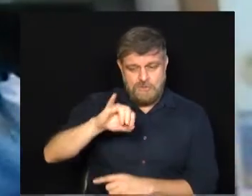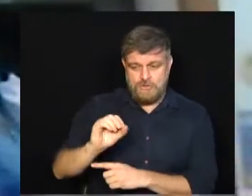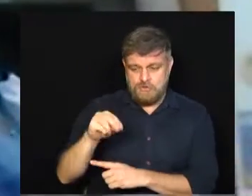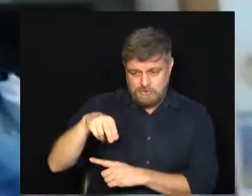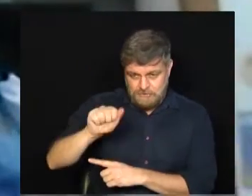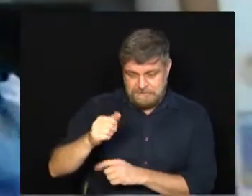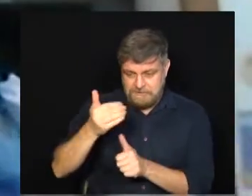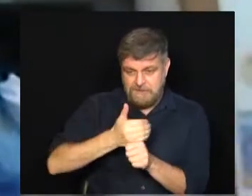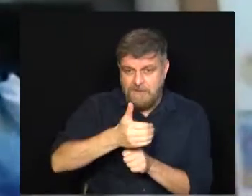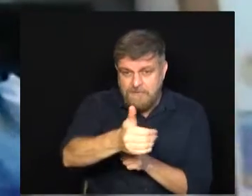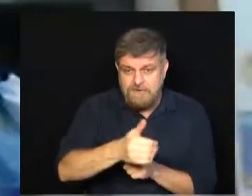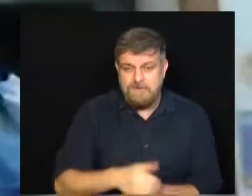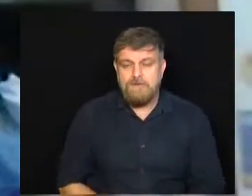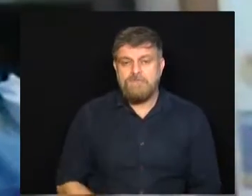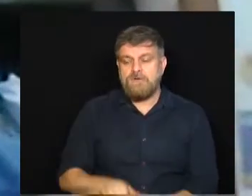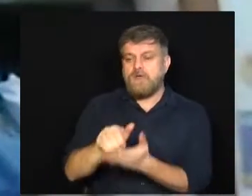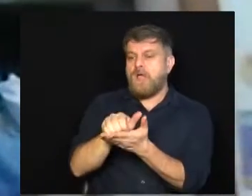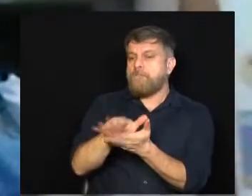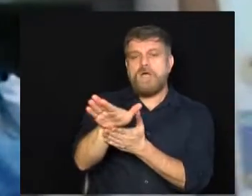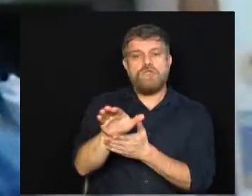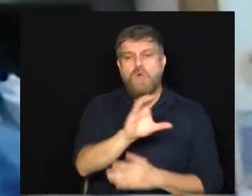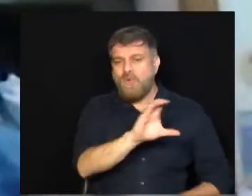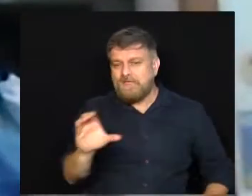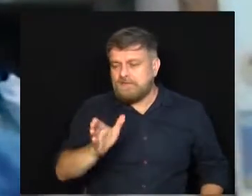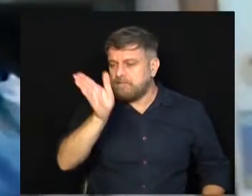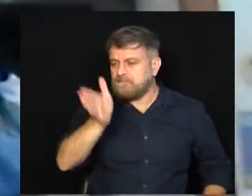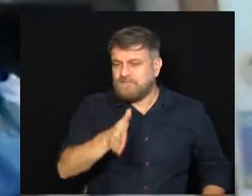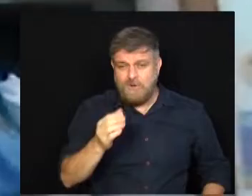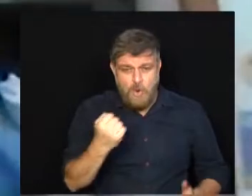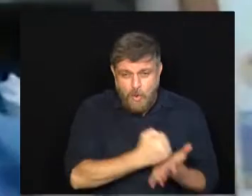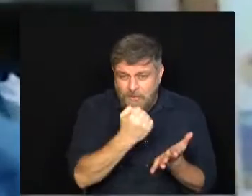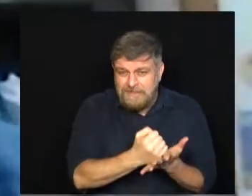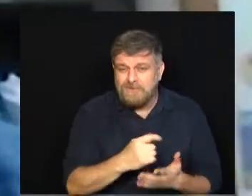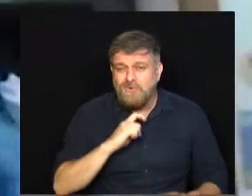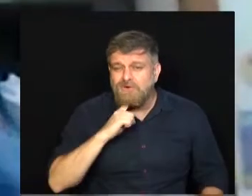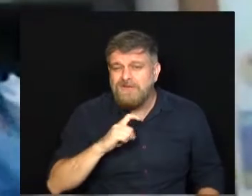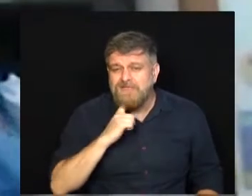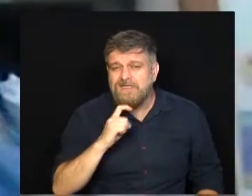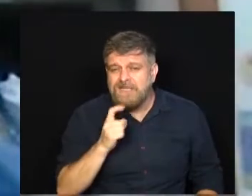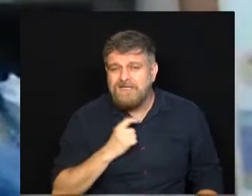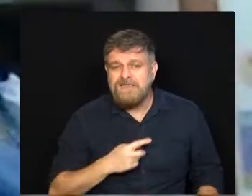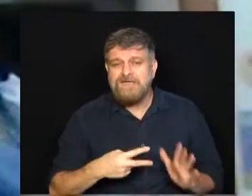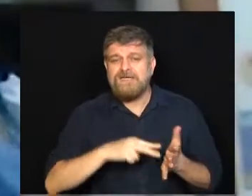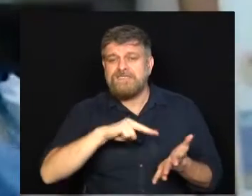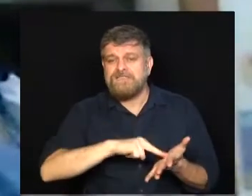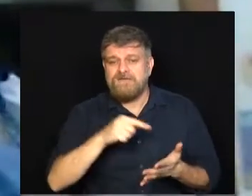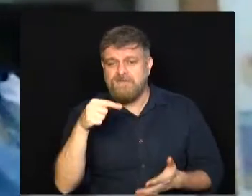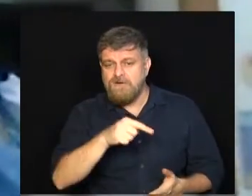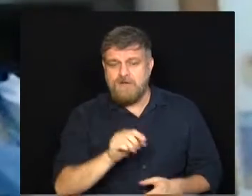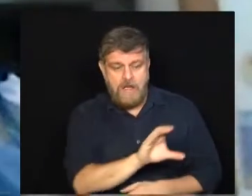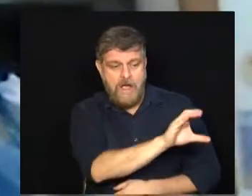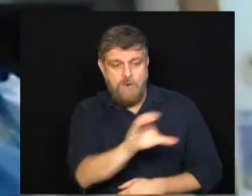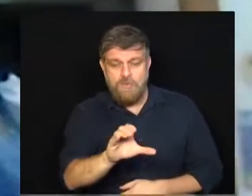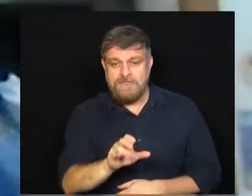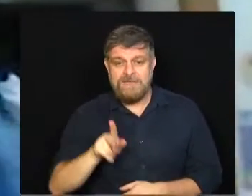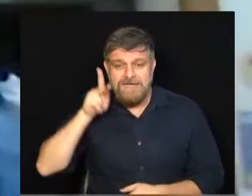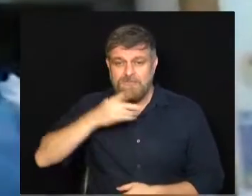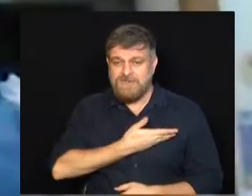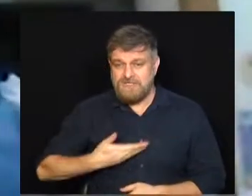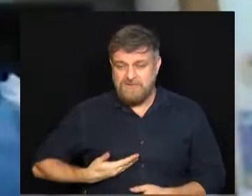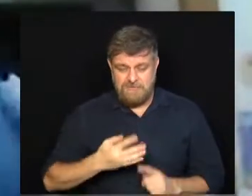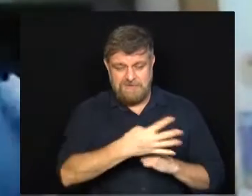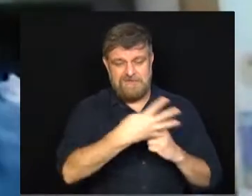assumiu, exonerou aquele coordenador e não botou ninguém no lugar, que na prática significou a extinção da coordenadoria